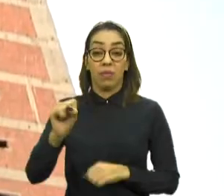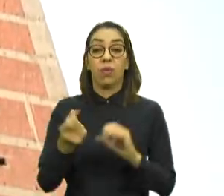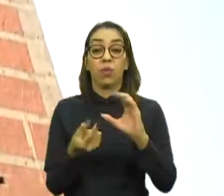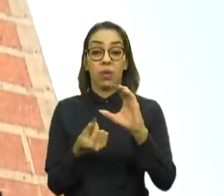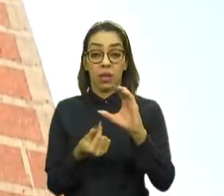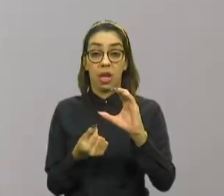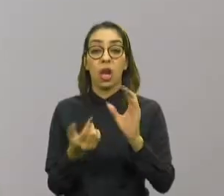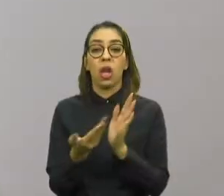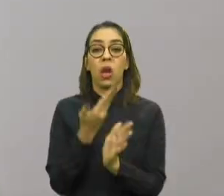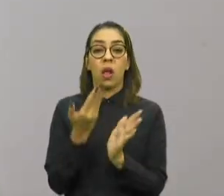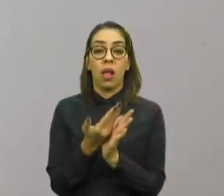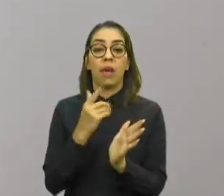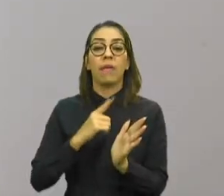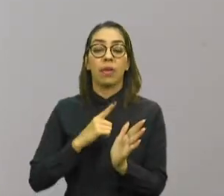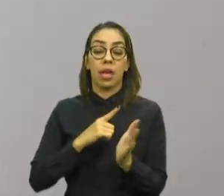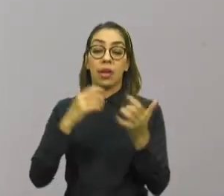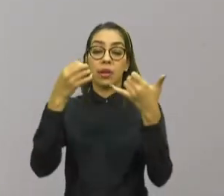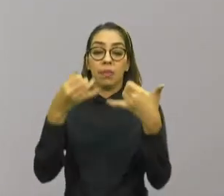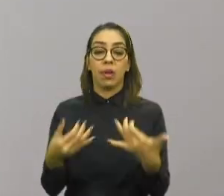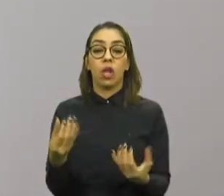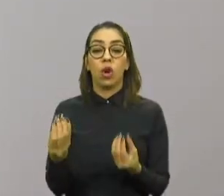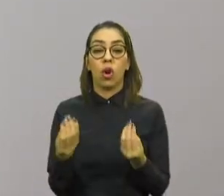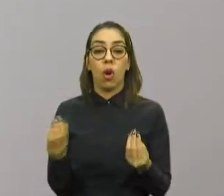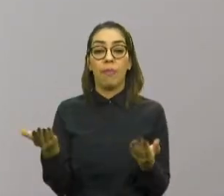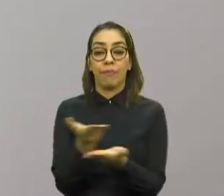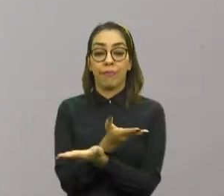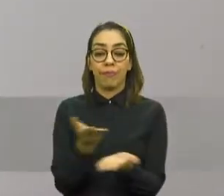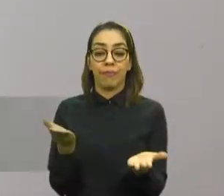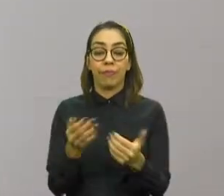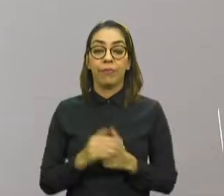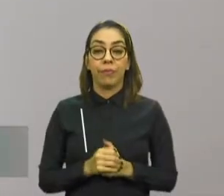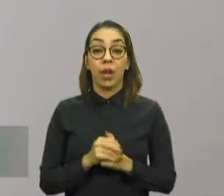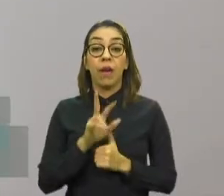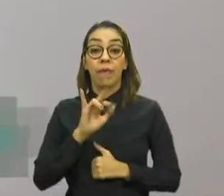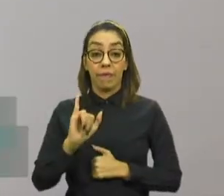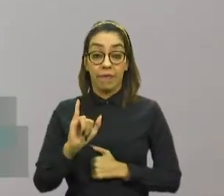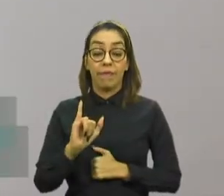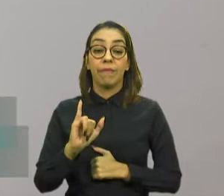de transação. O Código de Defesa do Consumidor